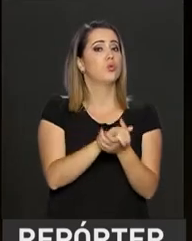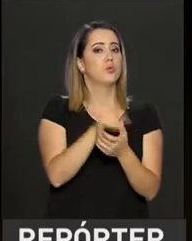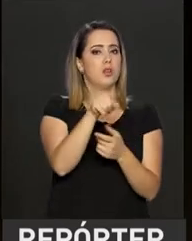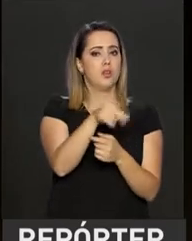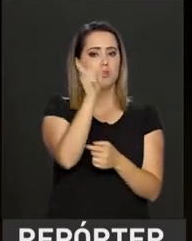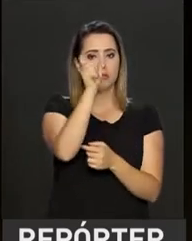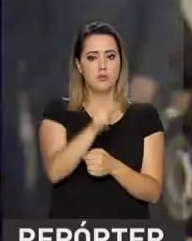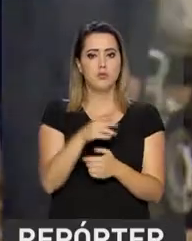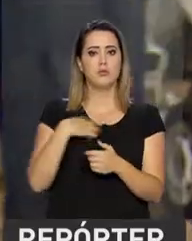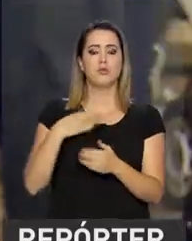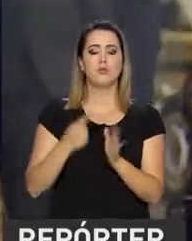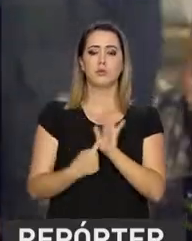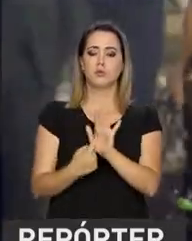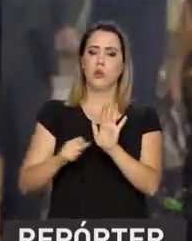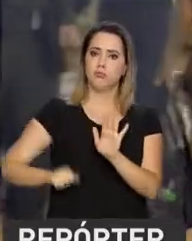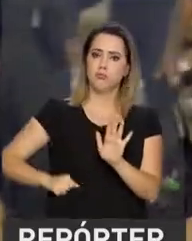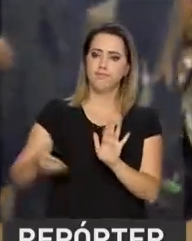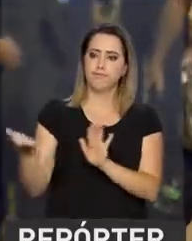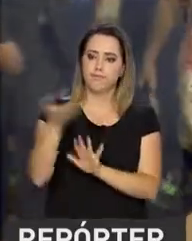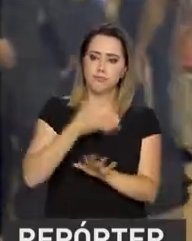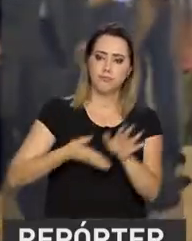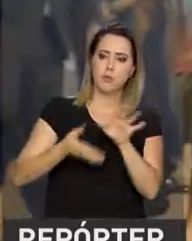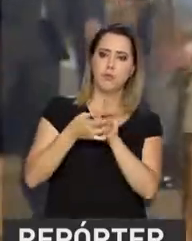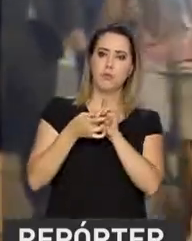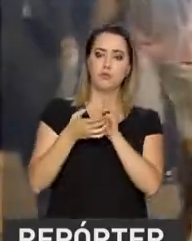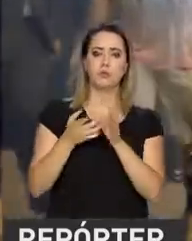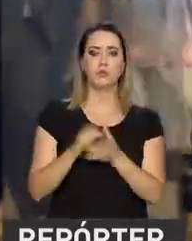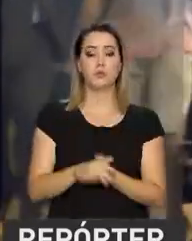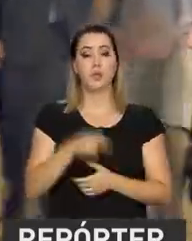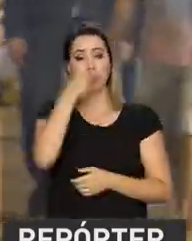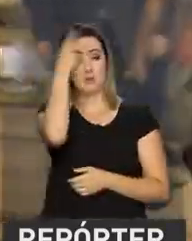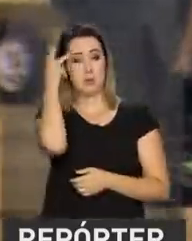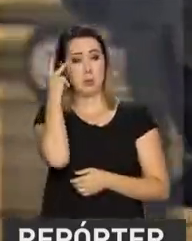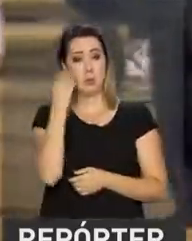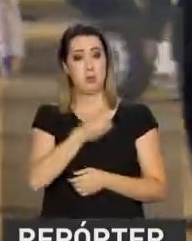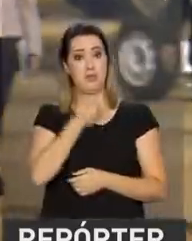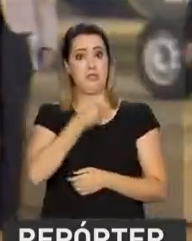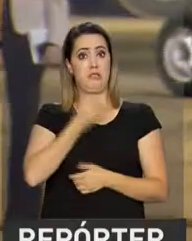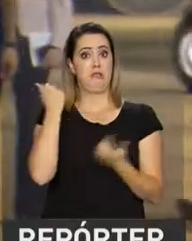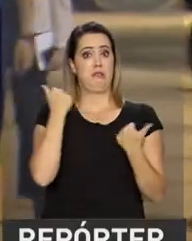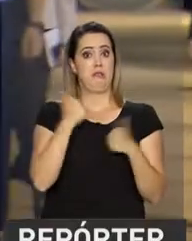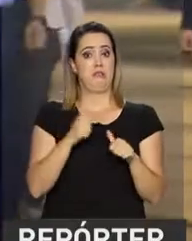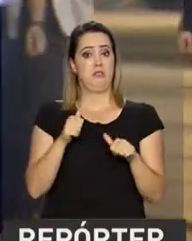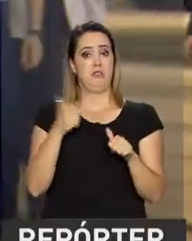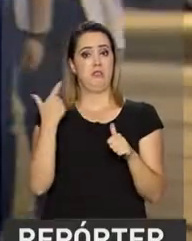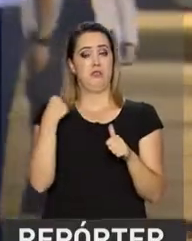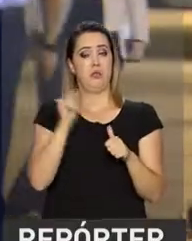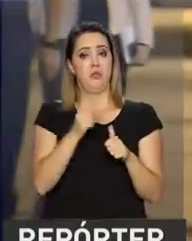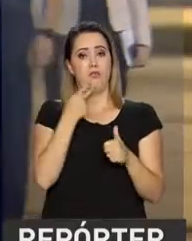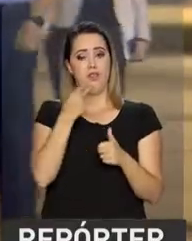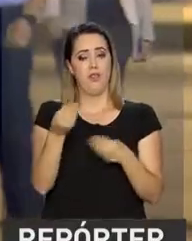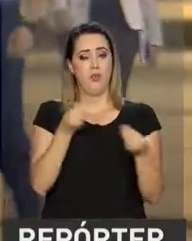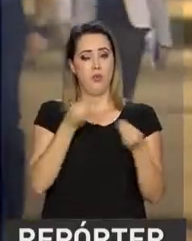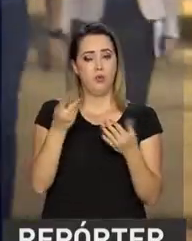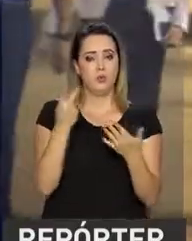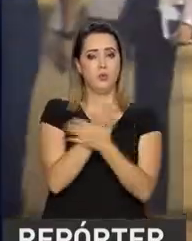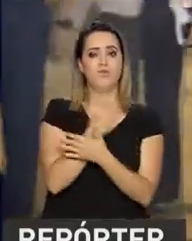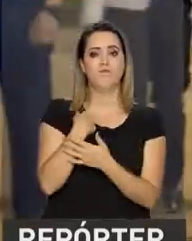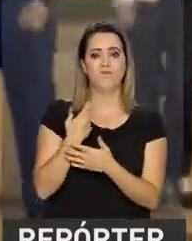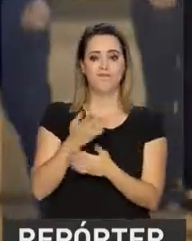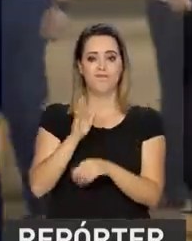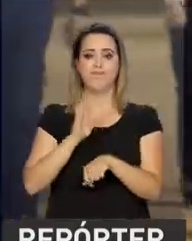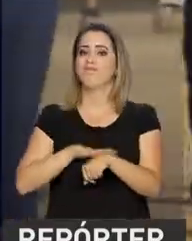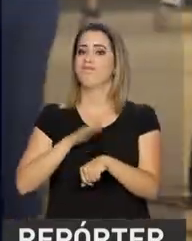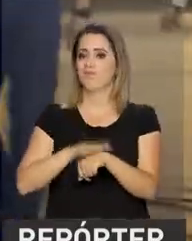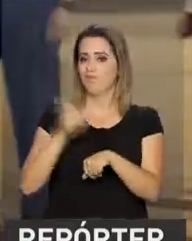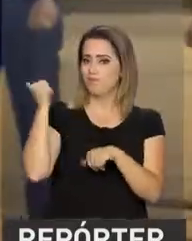é diplomacia. Para as pessoas que passaram pelo pesadelo do furacão, fica o depoimento dos momentos vividos e o